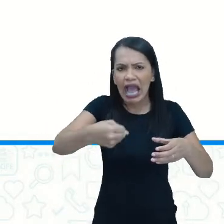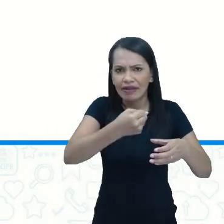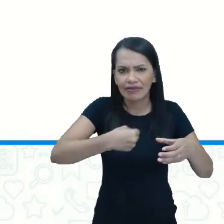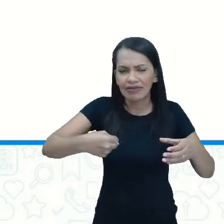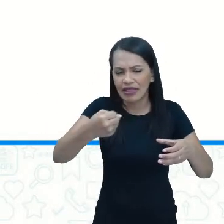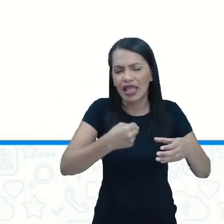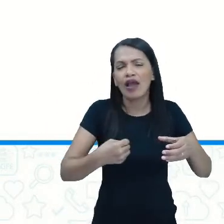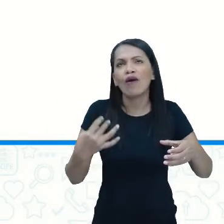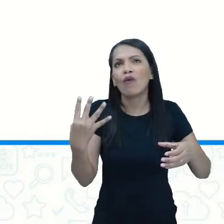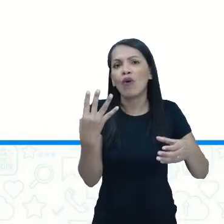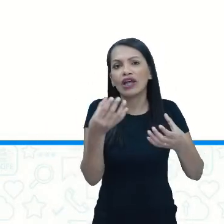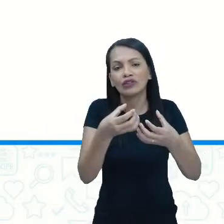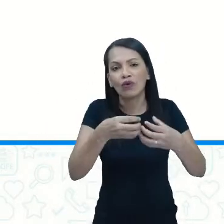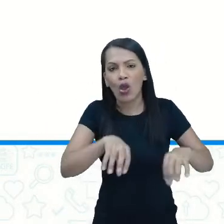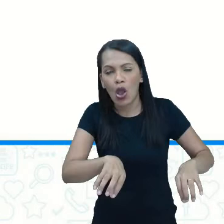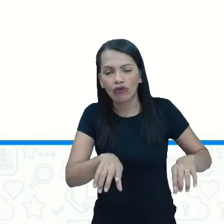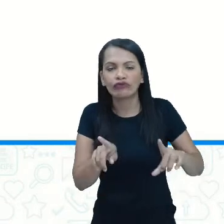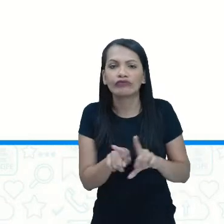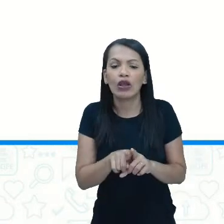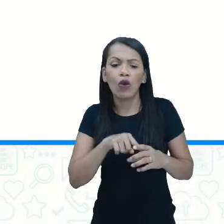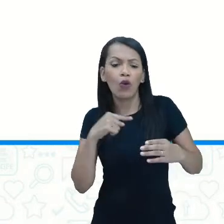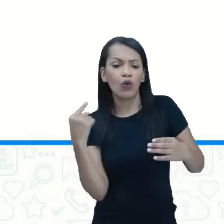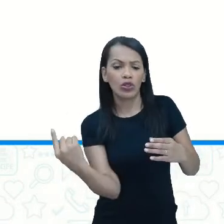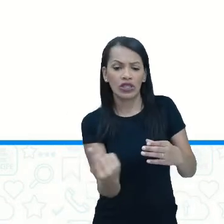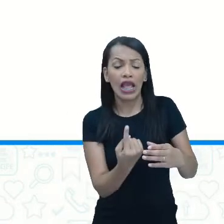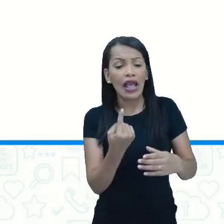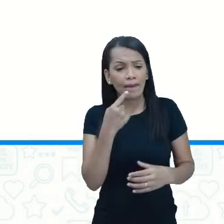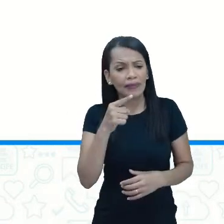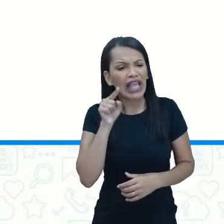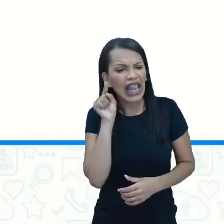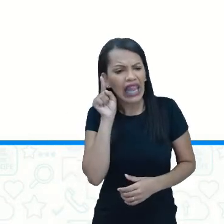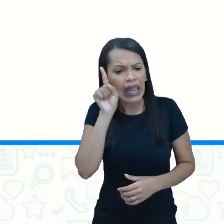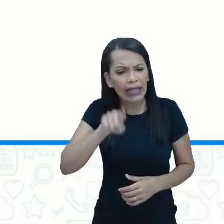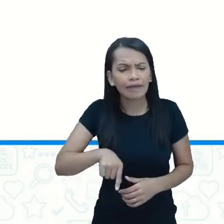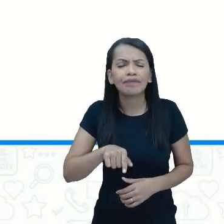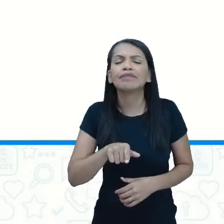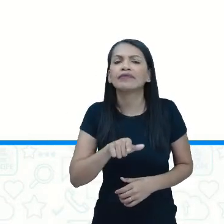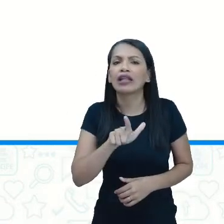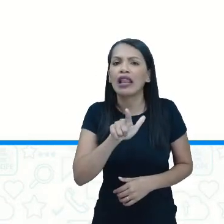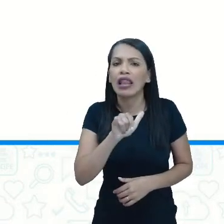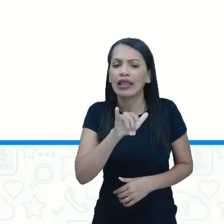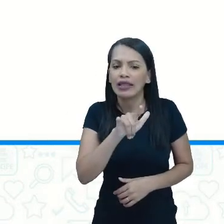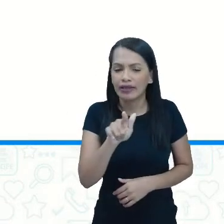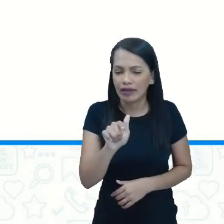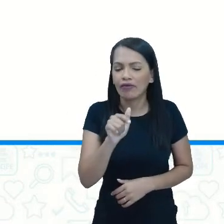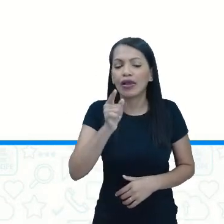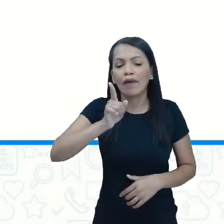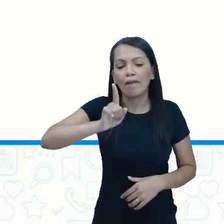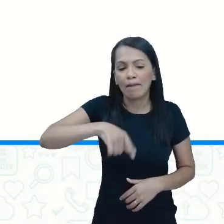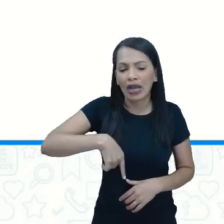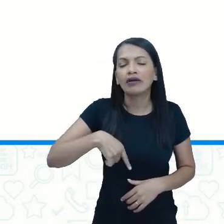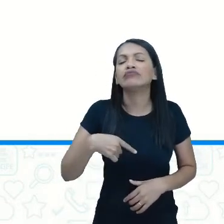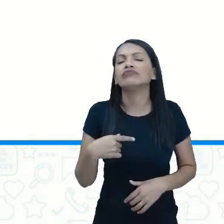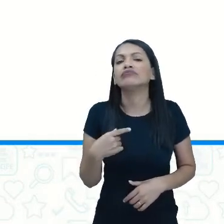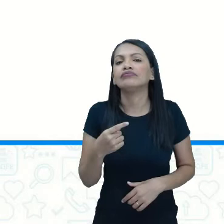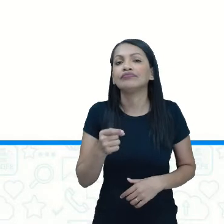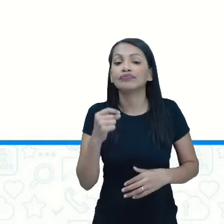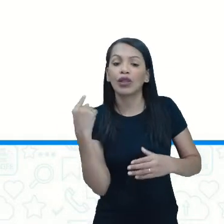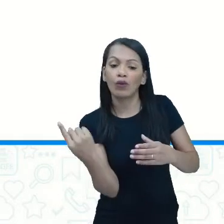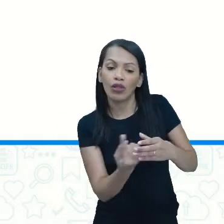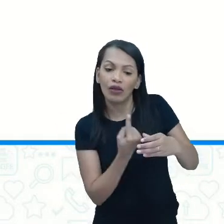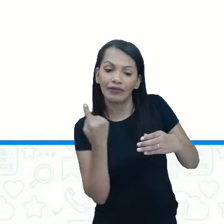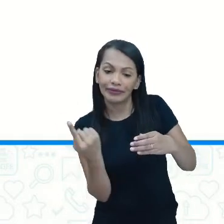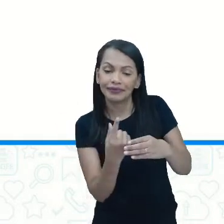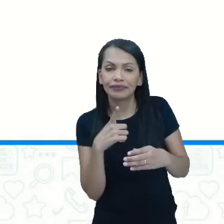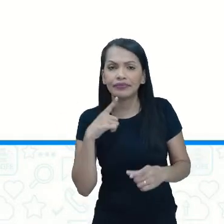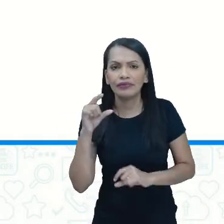o liquidificador, entenderam? Então, em uma receita culinária existem regras,